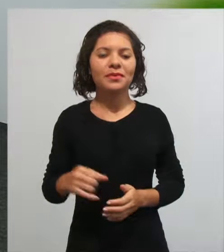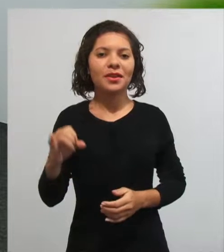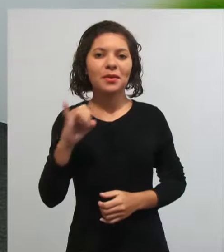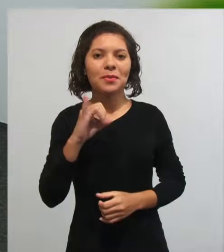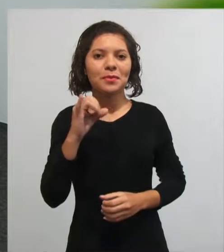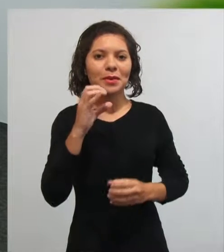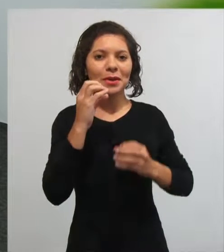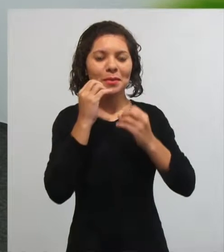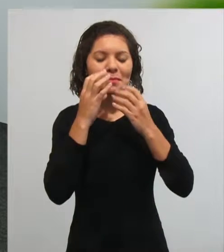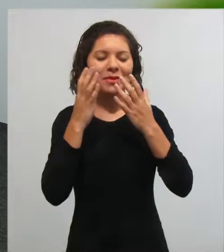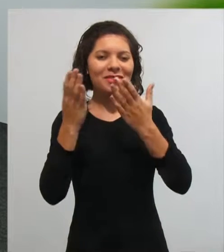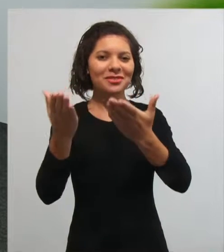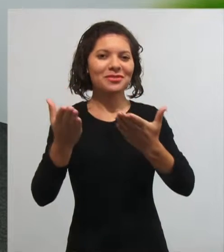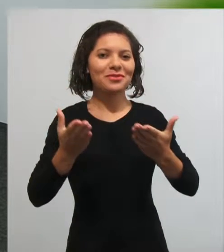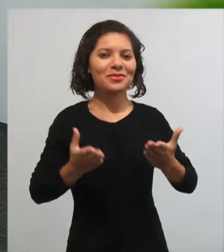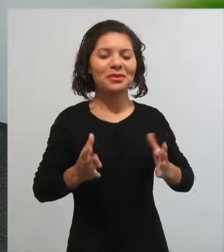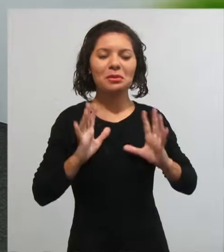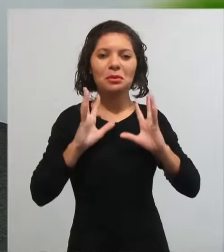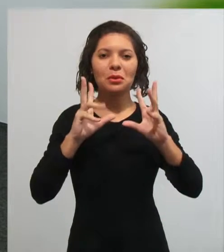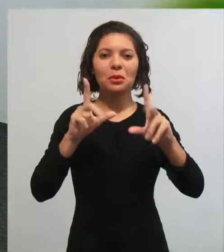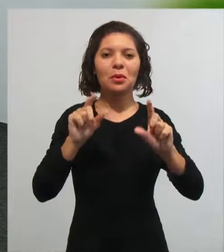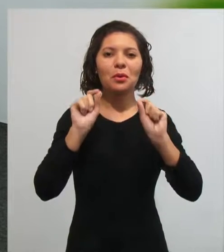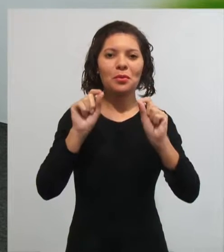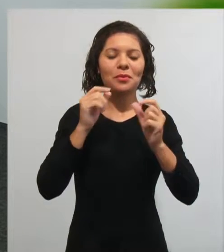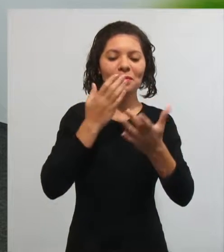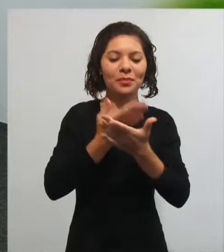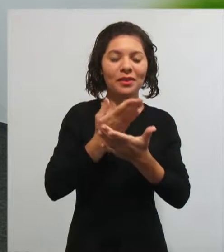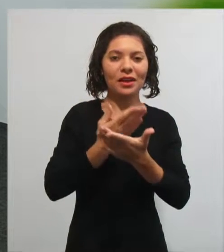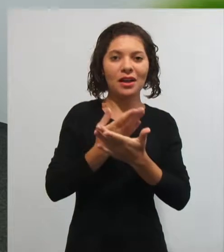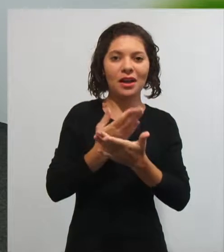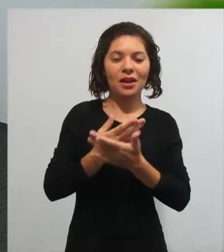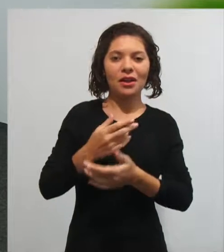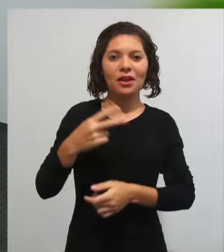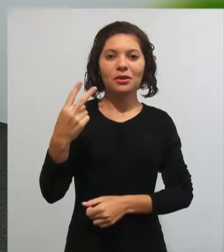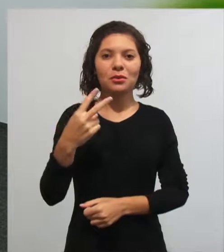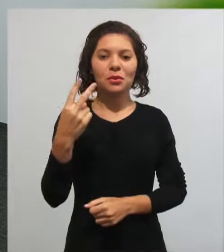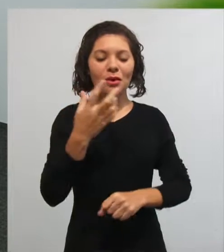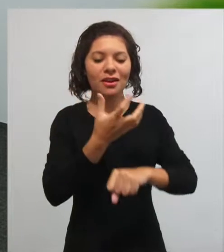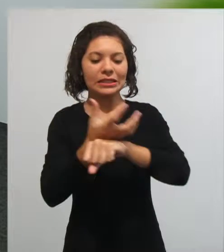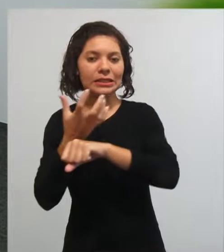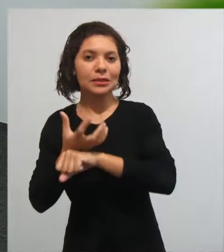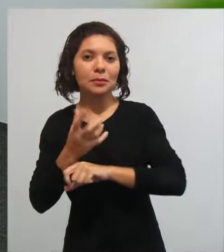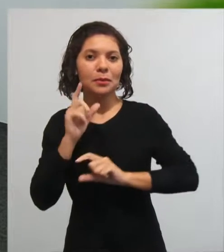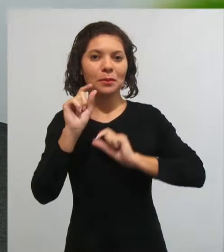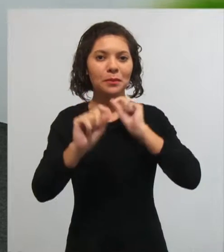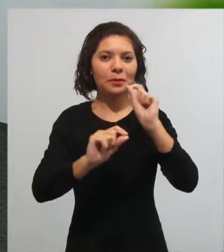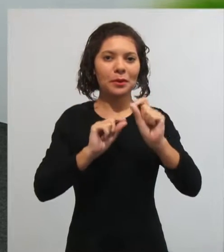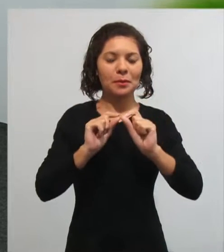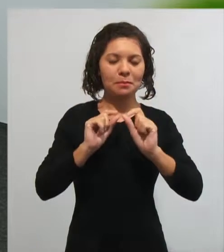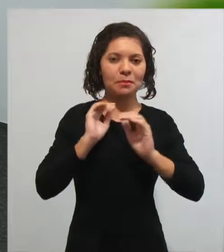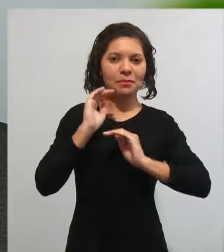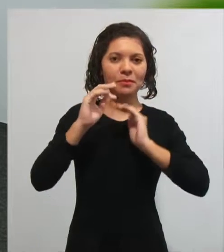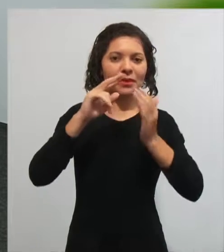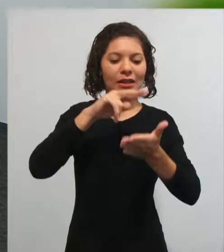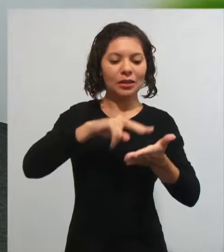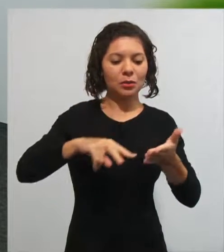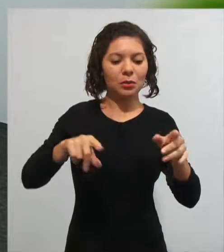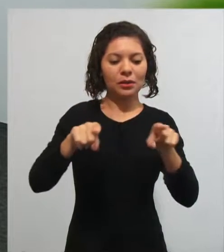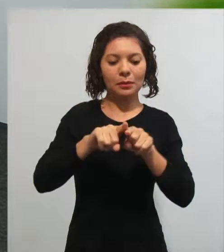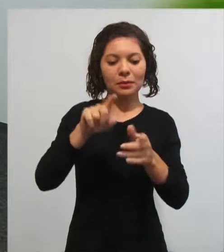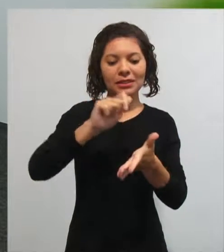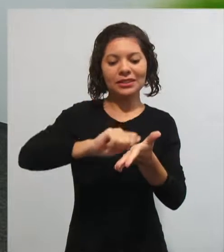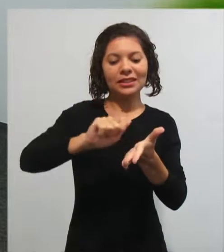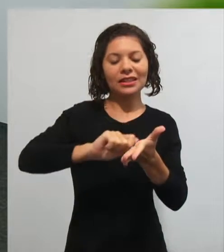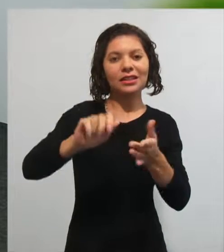Olá, seja muito bem-vindo, bem-vinda à nossa aula de número 2 da disciplina Processo de Leitura e Escrita do curso